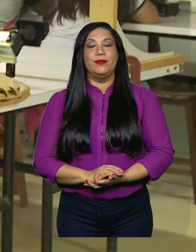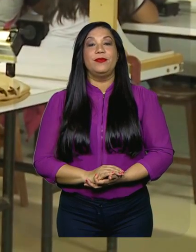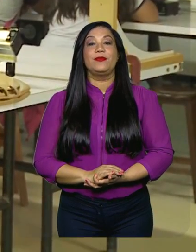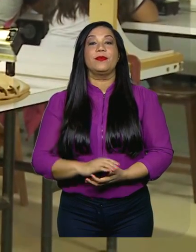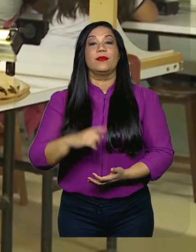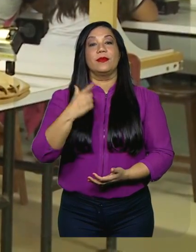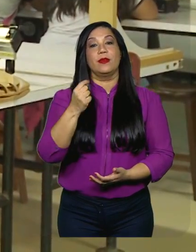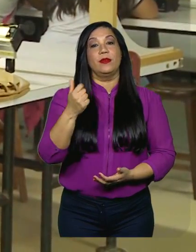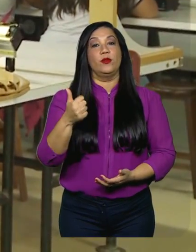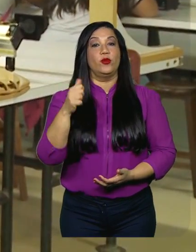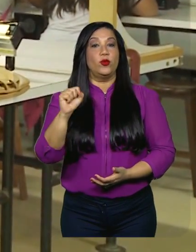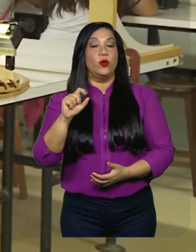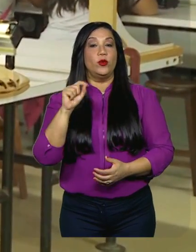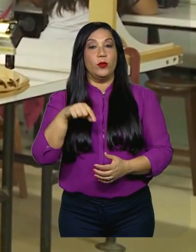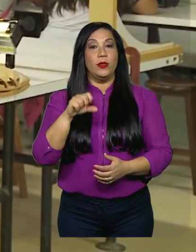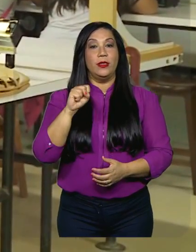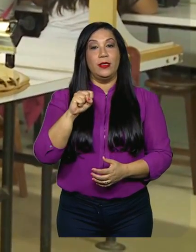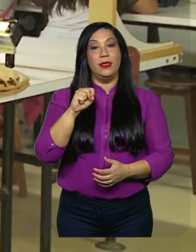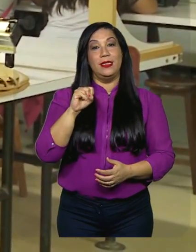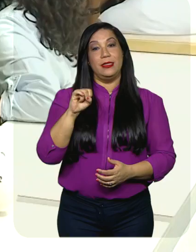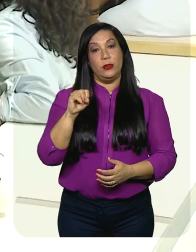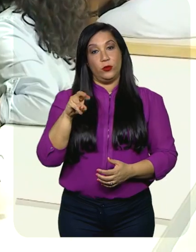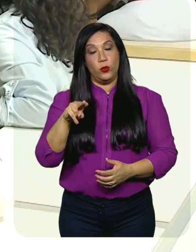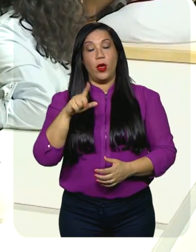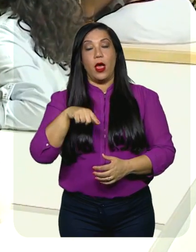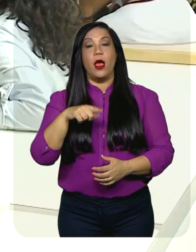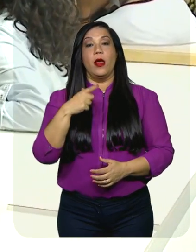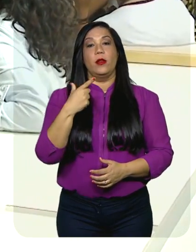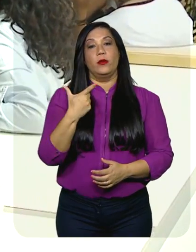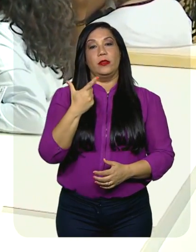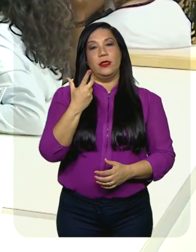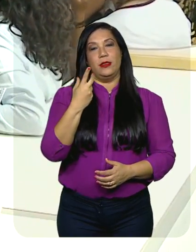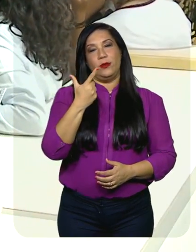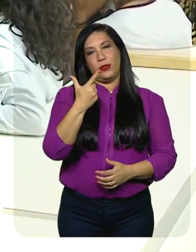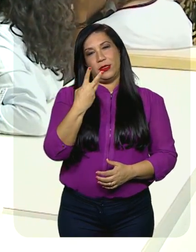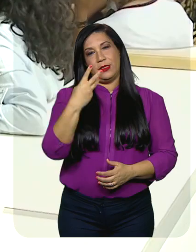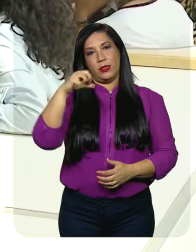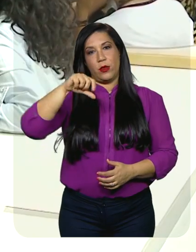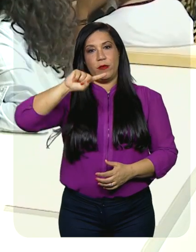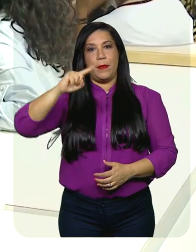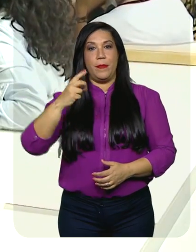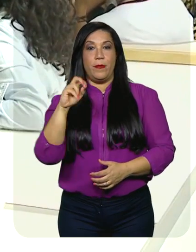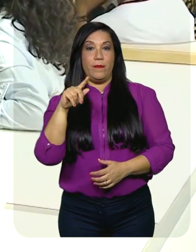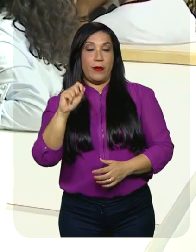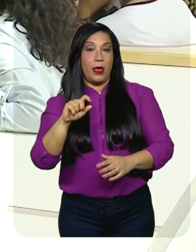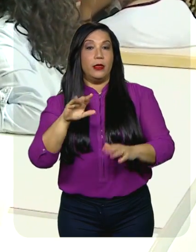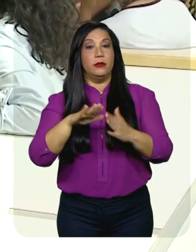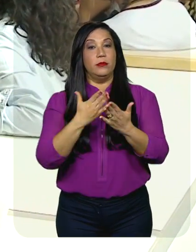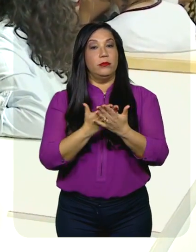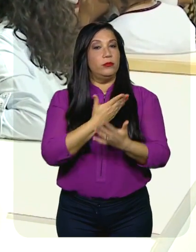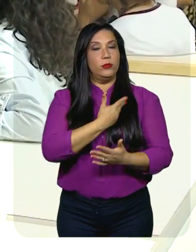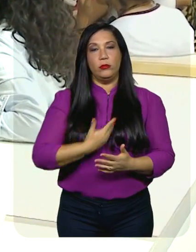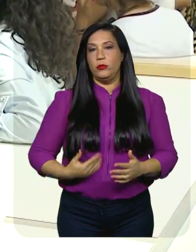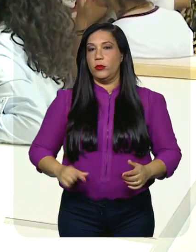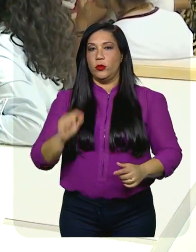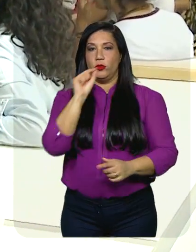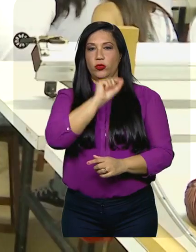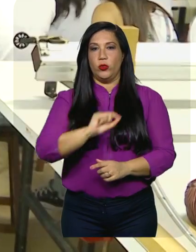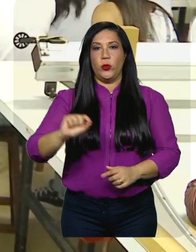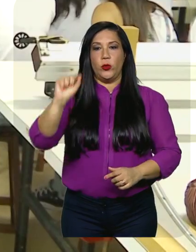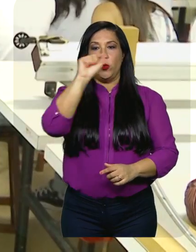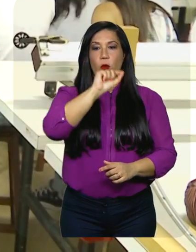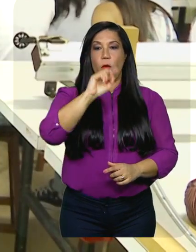Em 2018, o SISU ofereceu cerca de 239 mil vagas em universidades públicas espalhadas por todo o